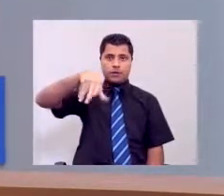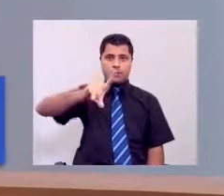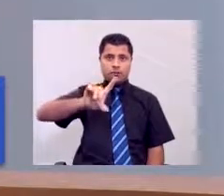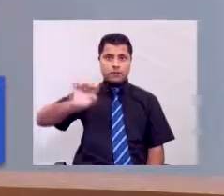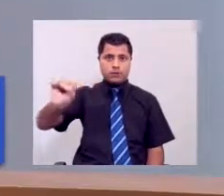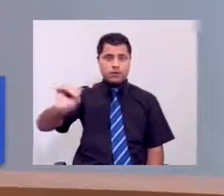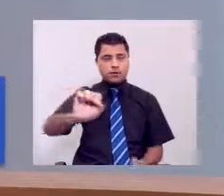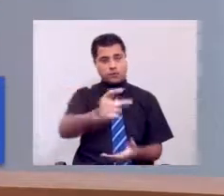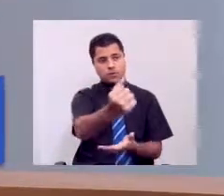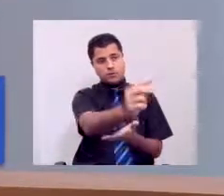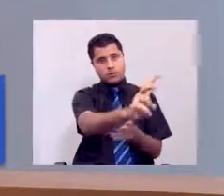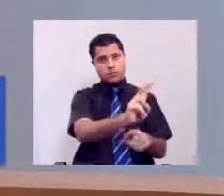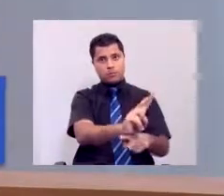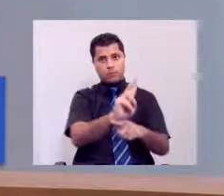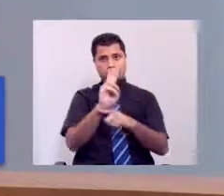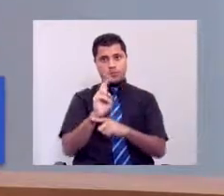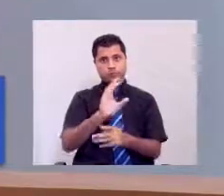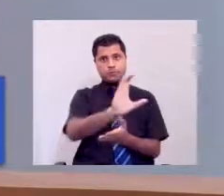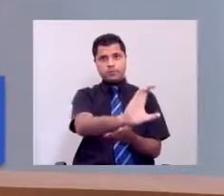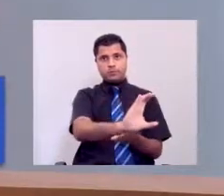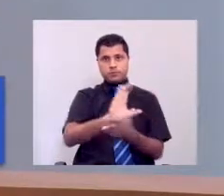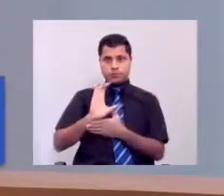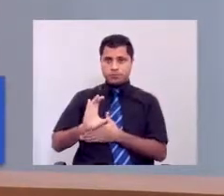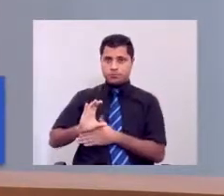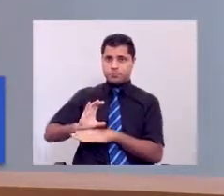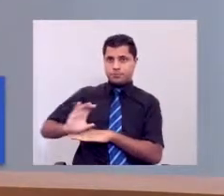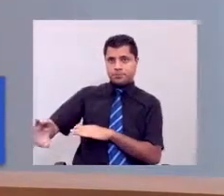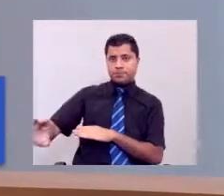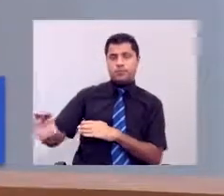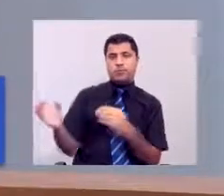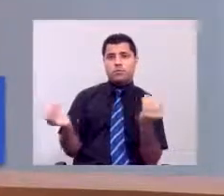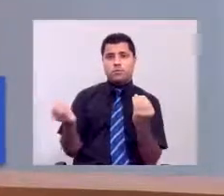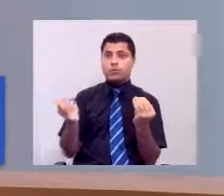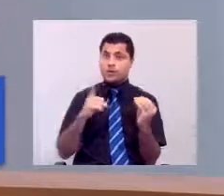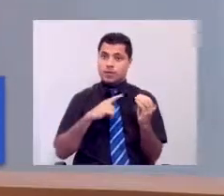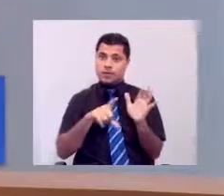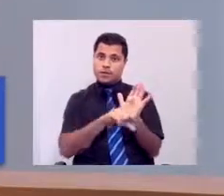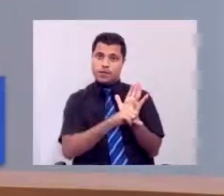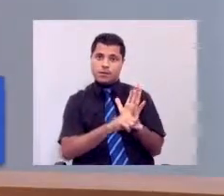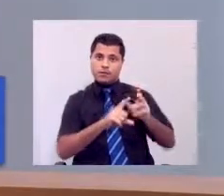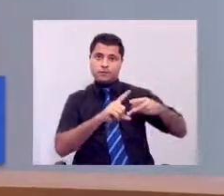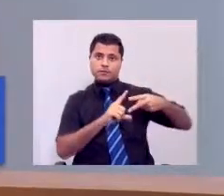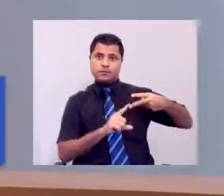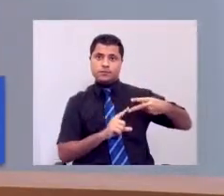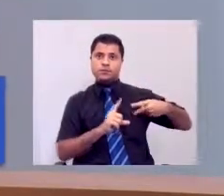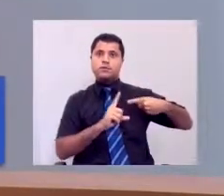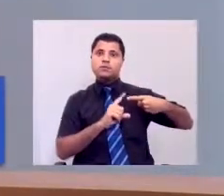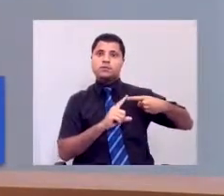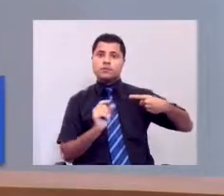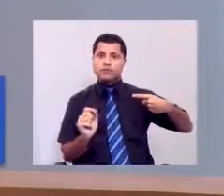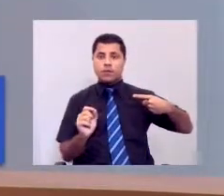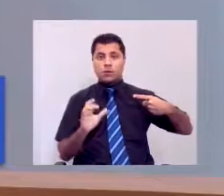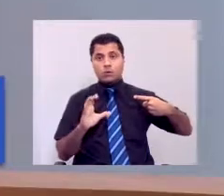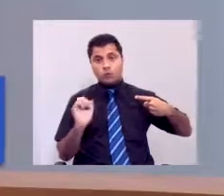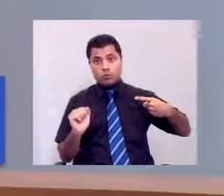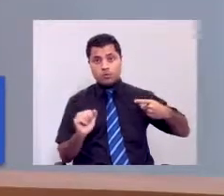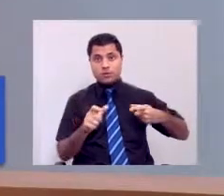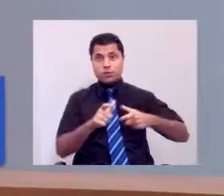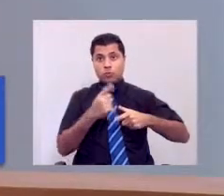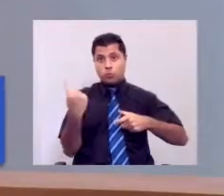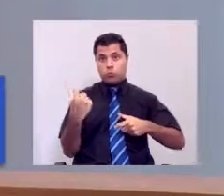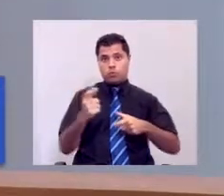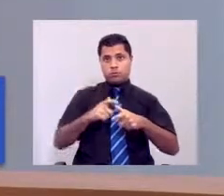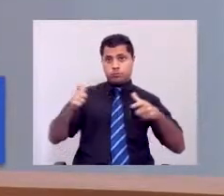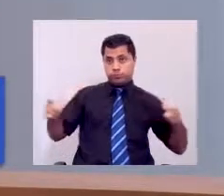Agora, nós, a lei determina duas situações, que ou você tem um grande avalista para